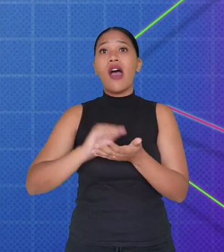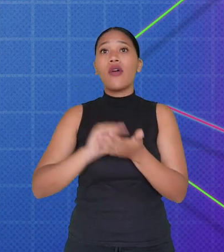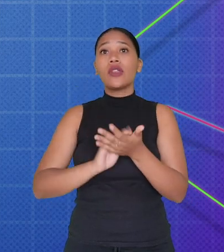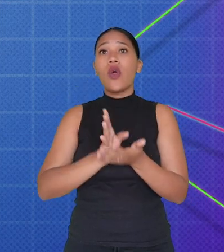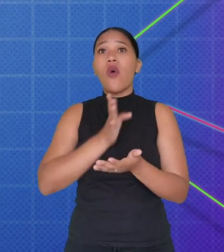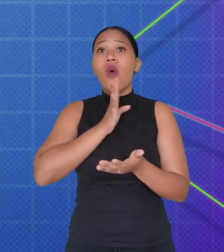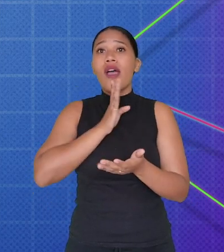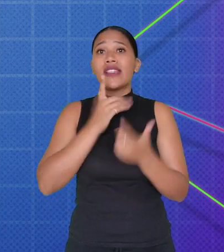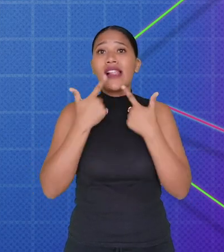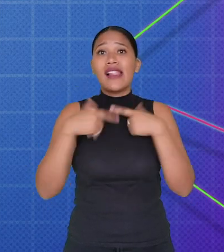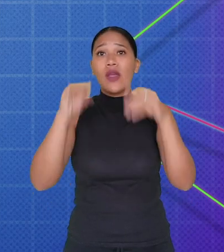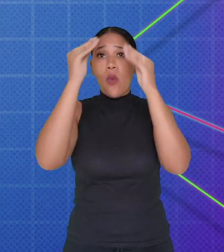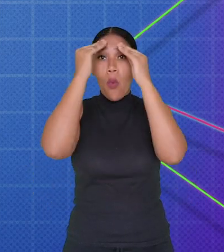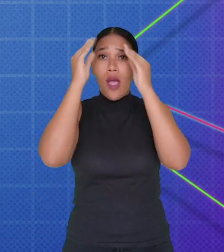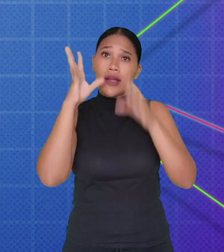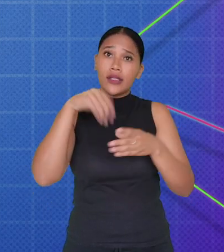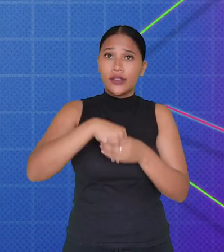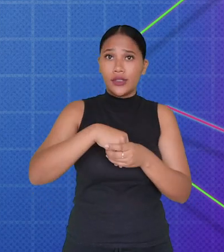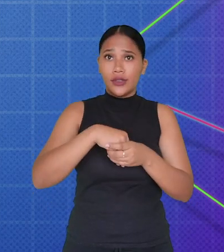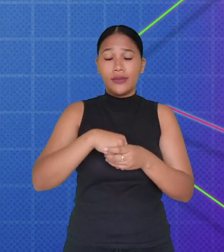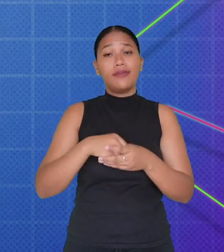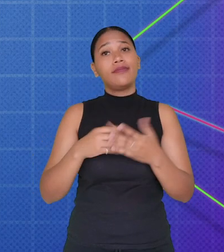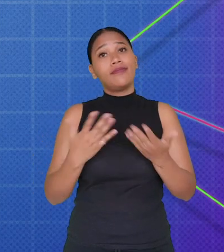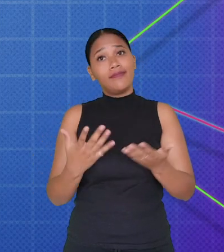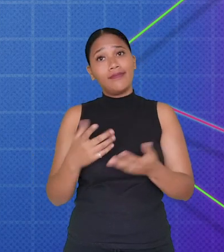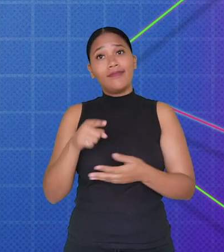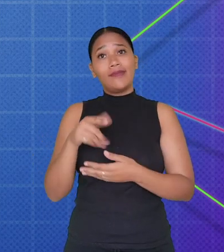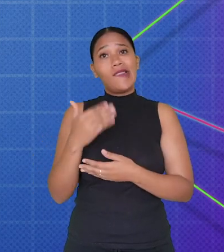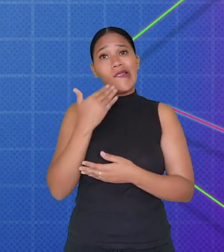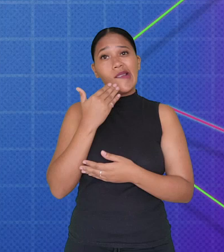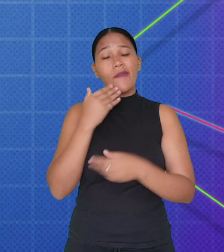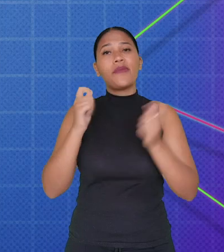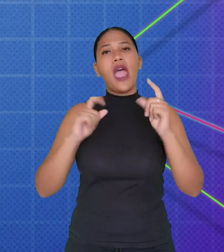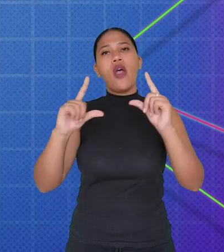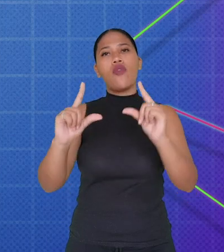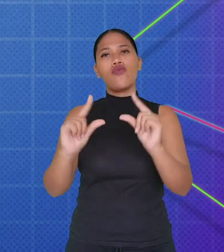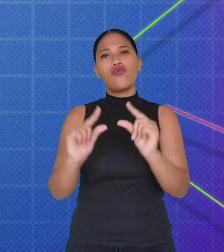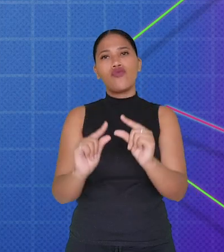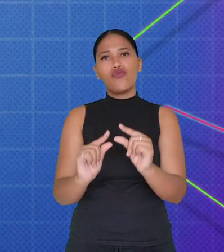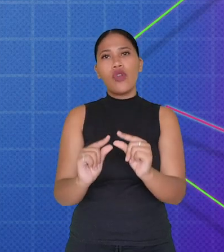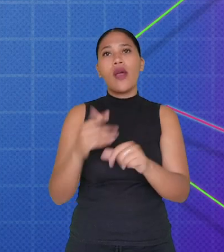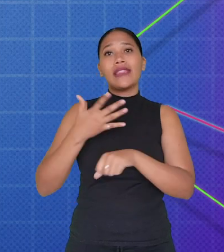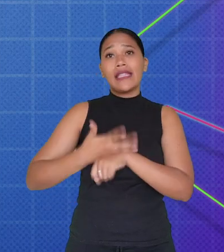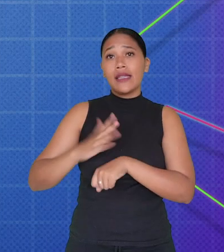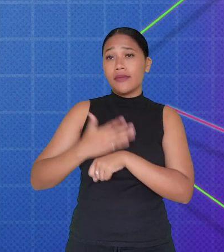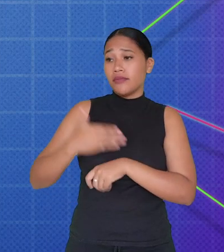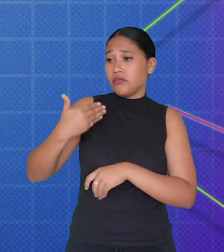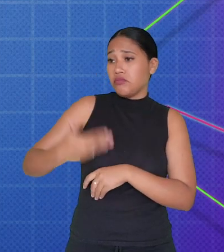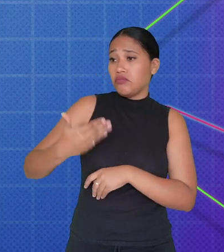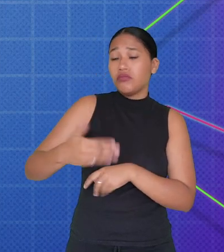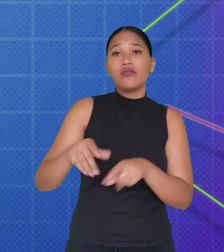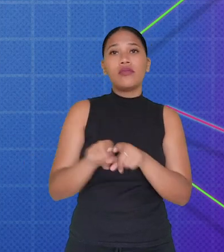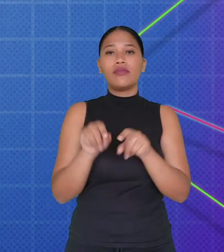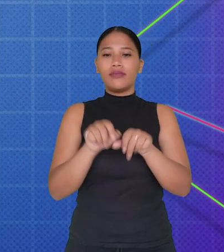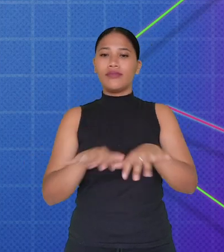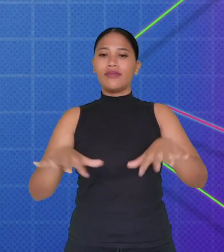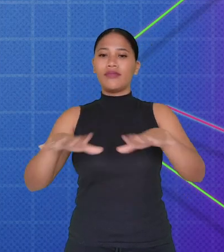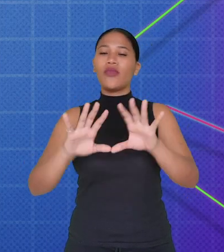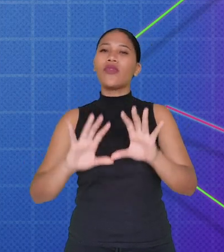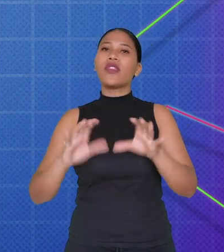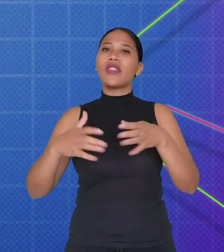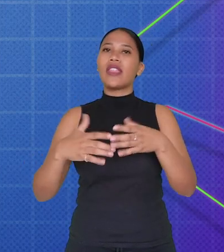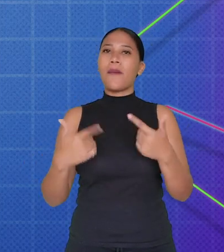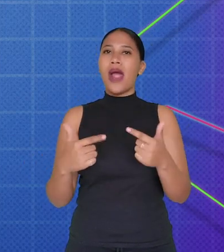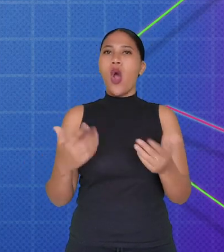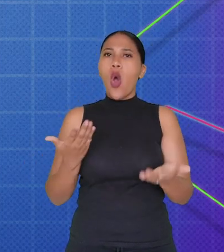falta de conhecimento em alguma linguagem de programação específica esses erros podem ser minimizados com treinamentos regulares e um ambiente de